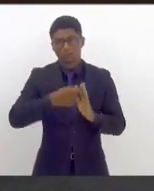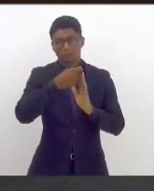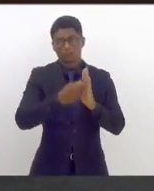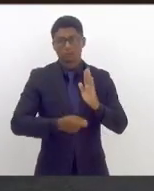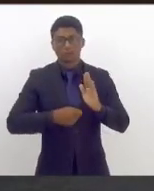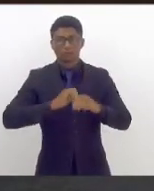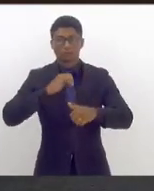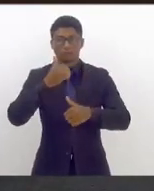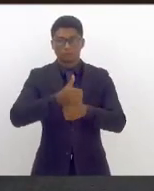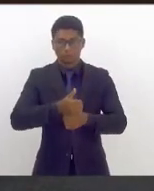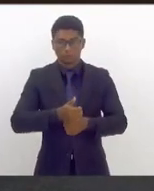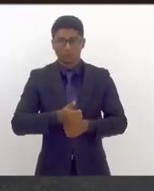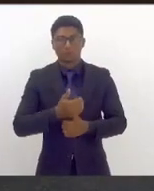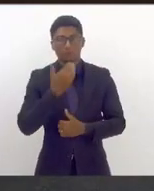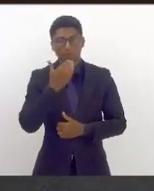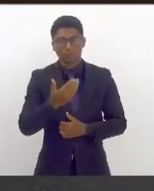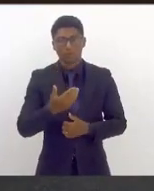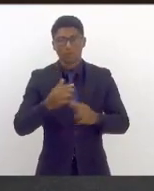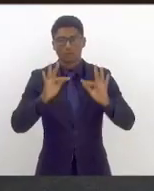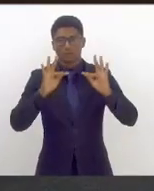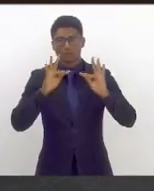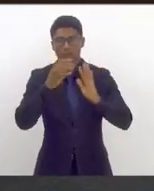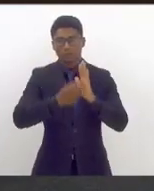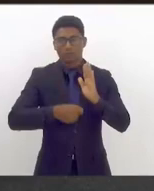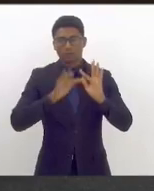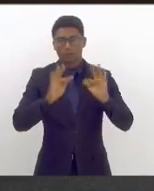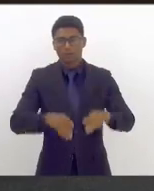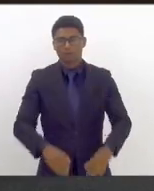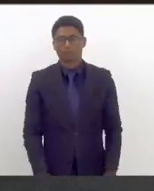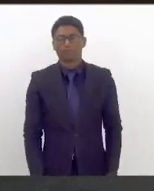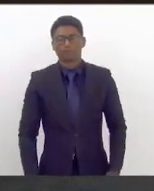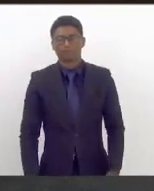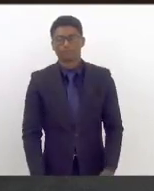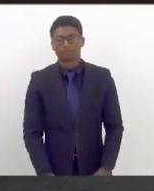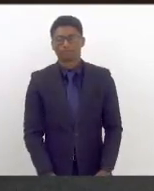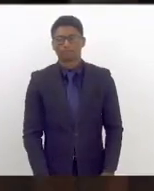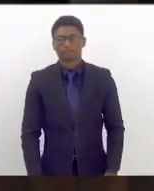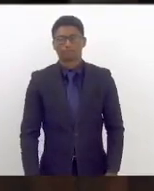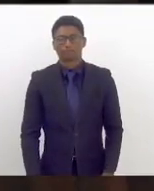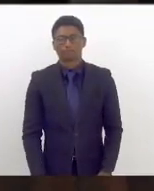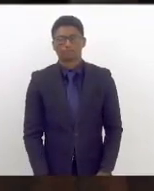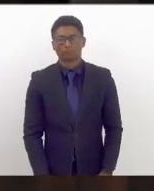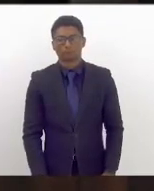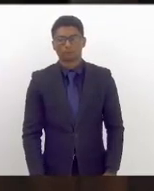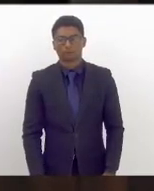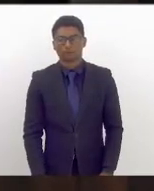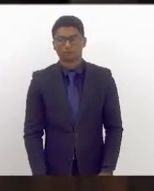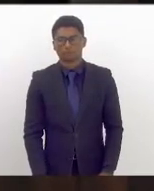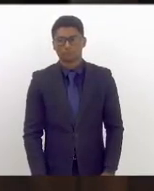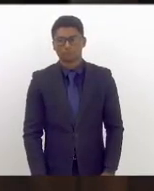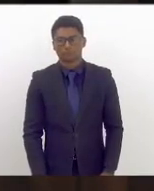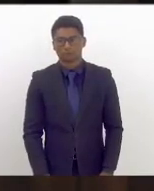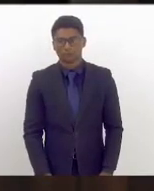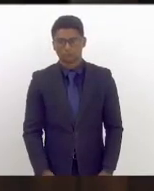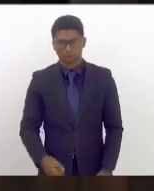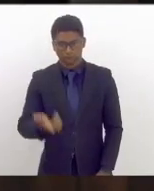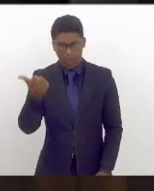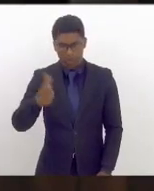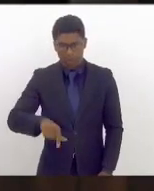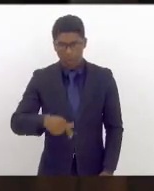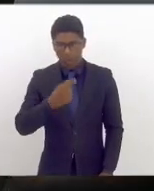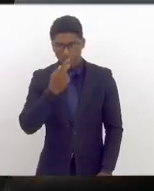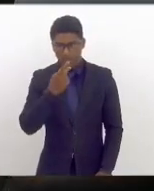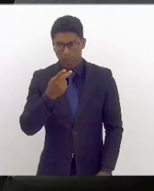substitutivo pedindo forma final de redação senhor presidente quer que repita seu presidente